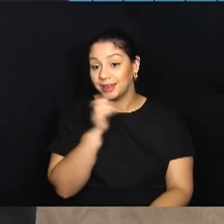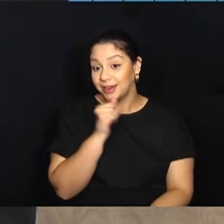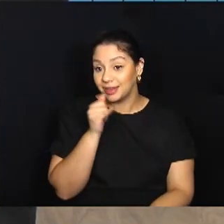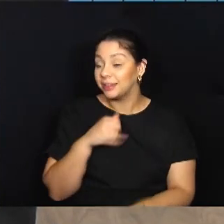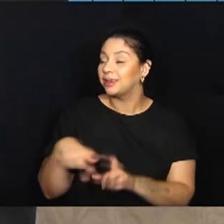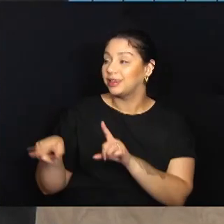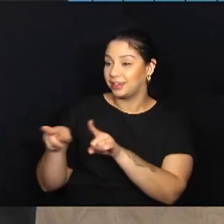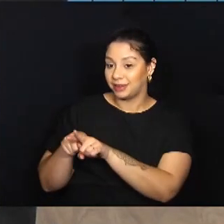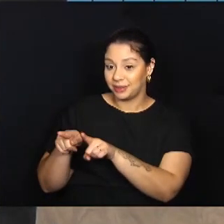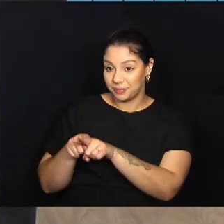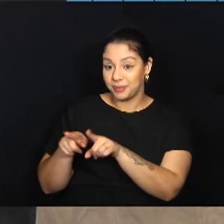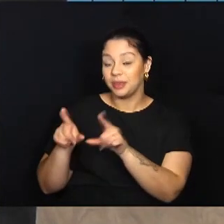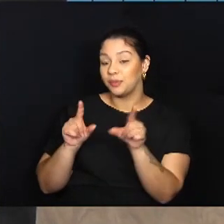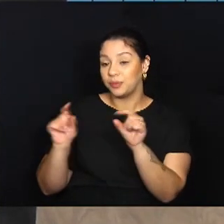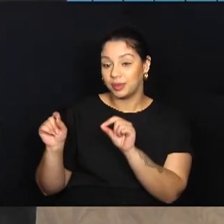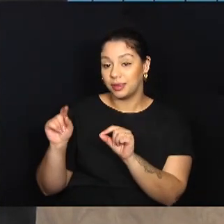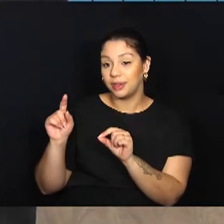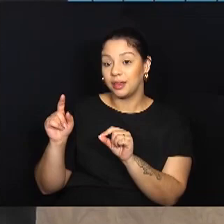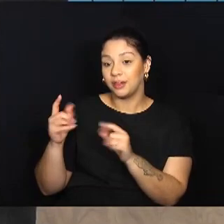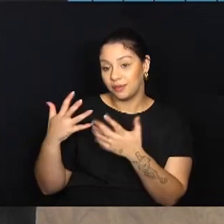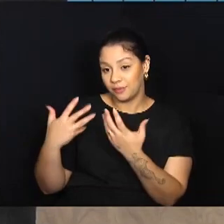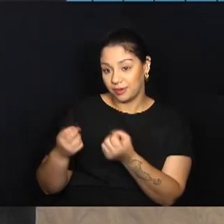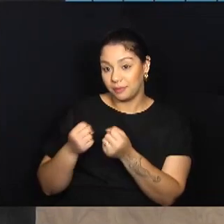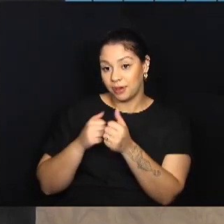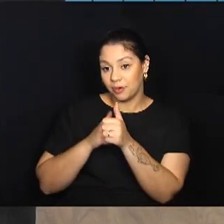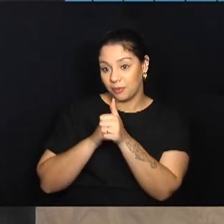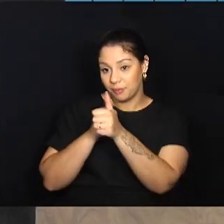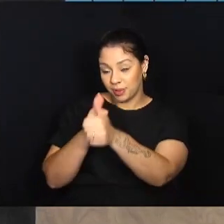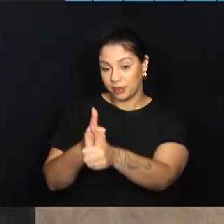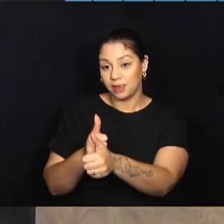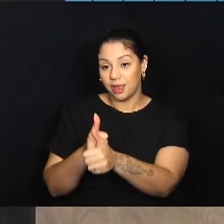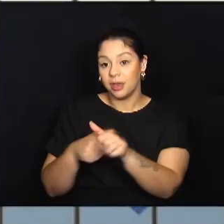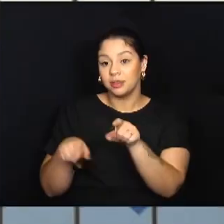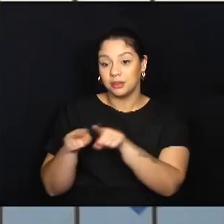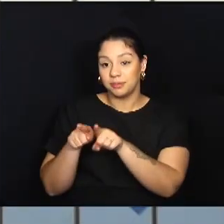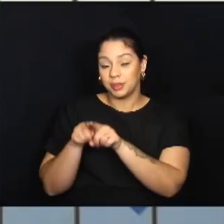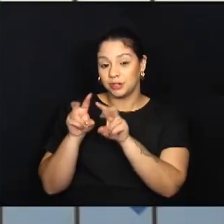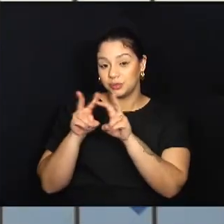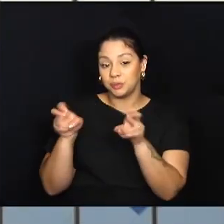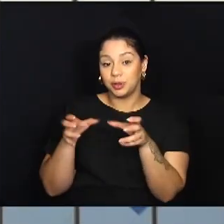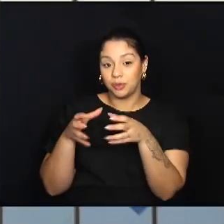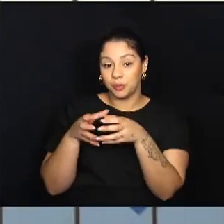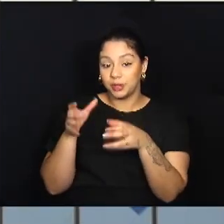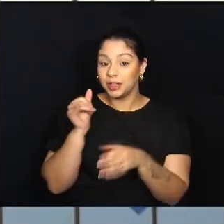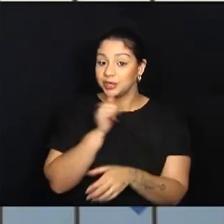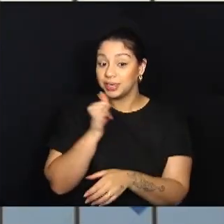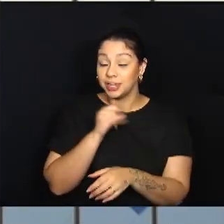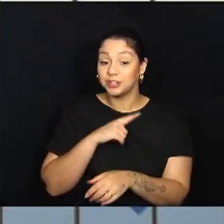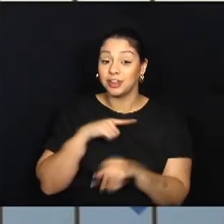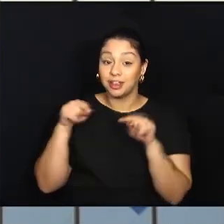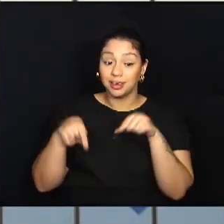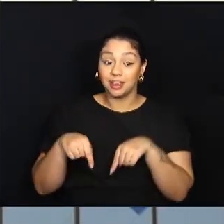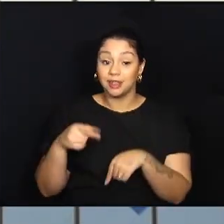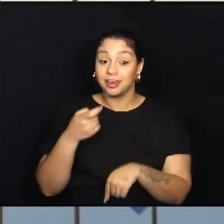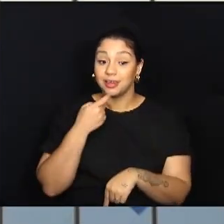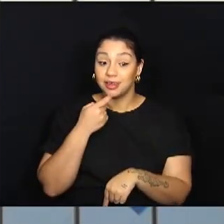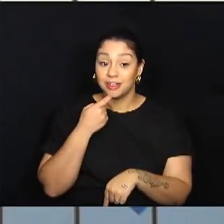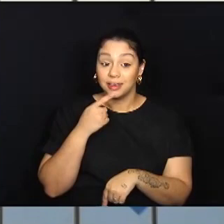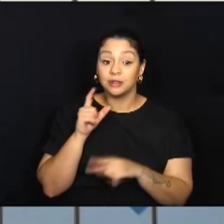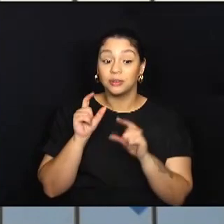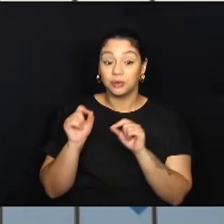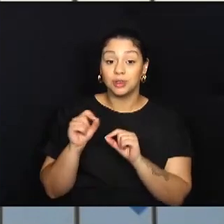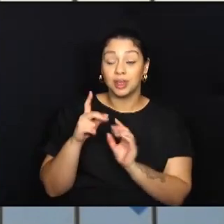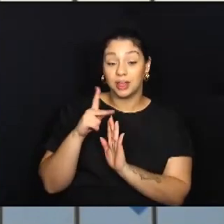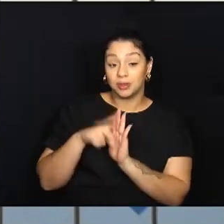Inclusive, claro que a gente vai acompanhar aqui, até por conta da comunidade italiana que nós temos aqui em Campinas, mas esse